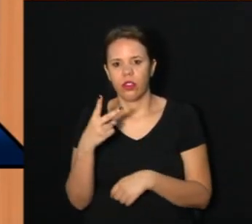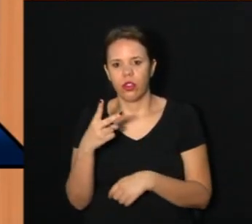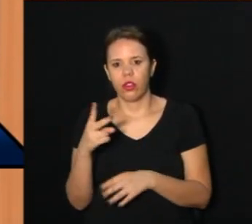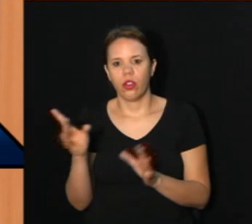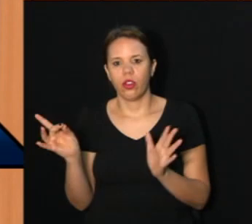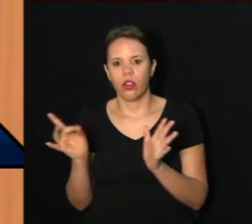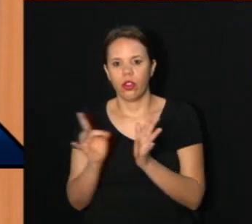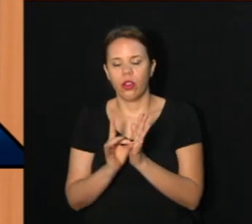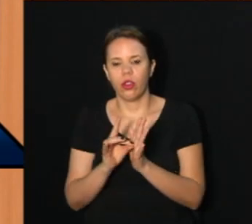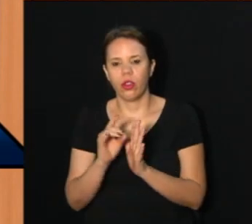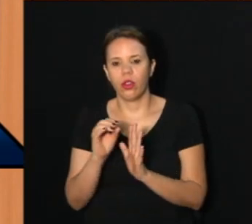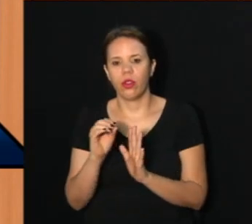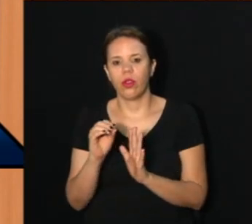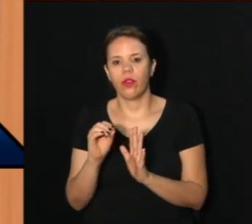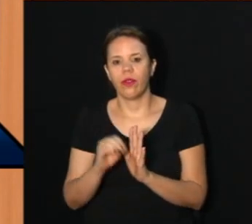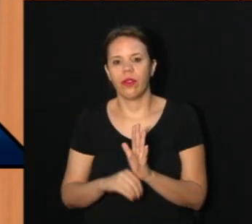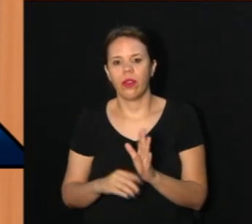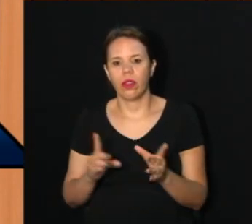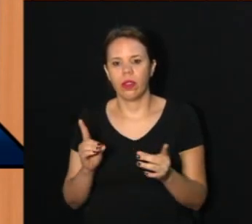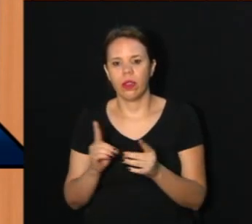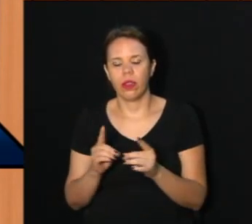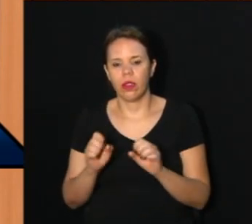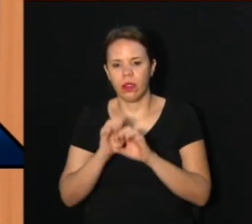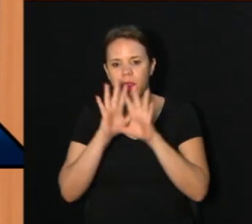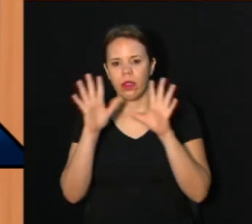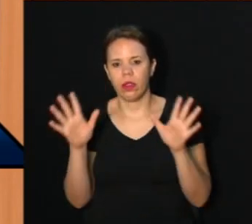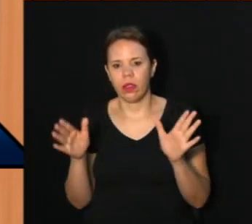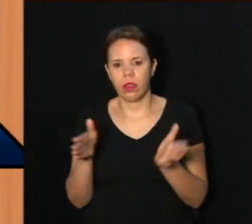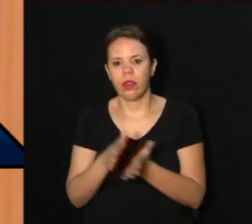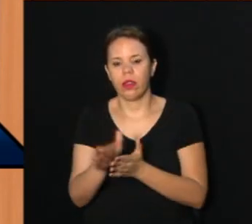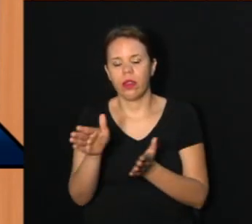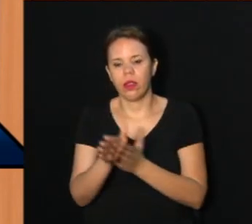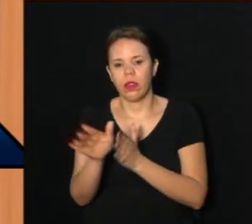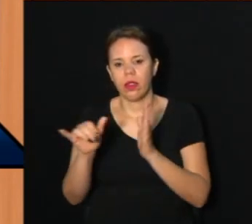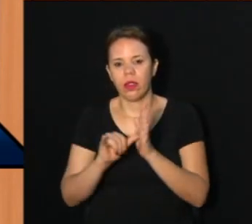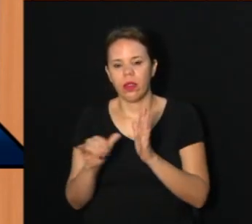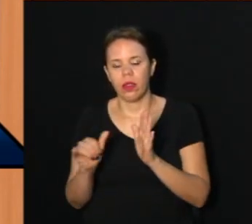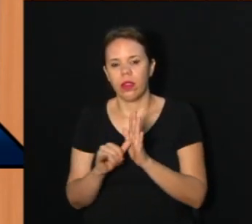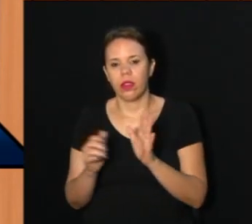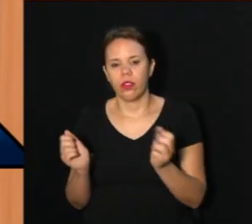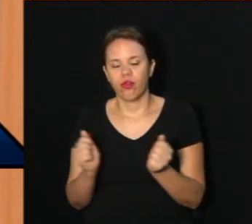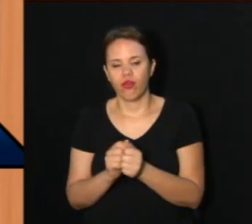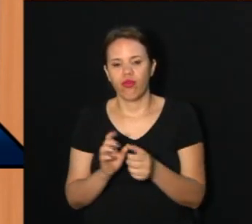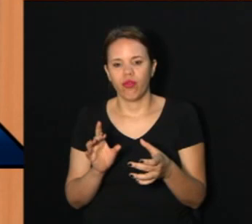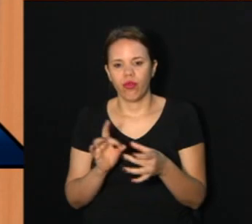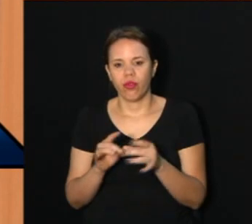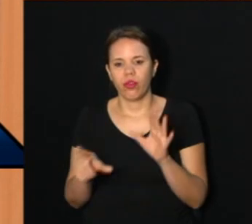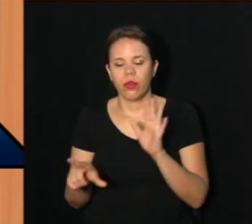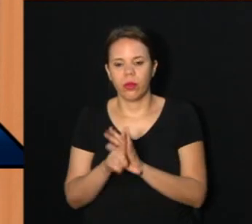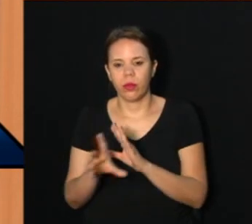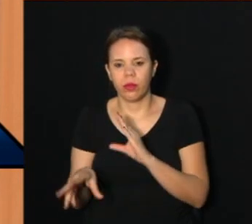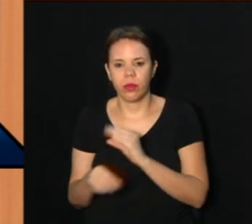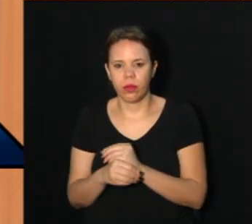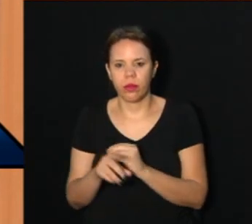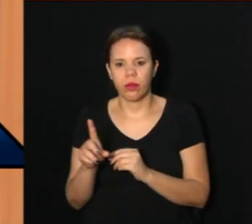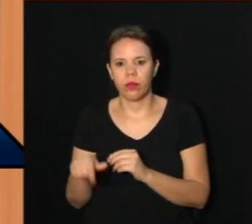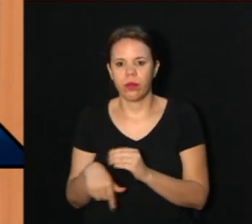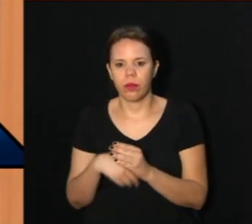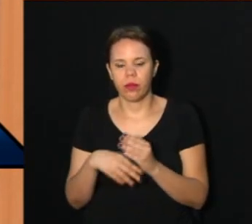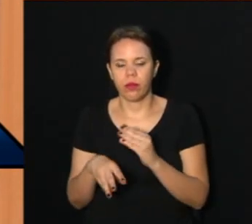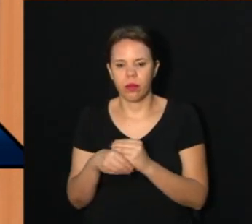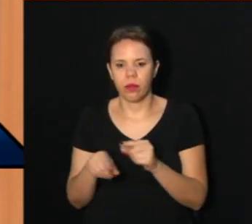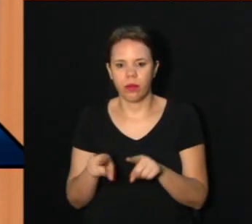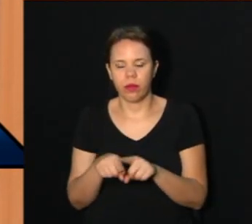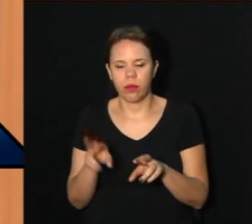ofícios. Atendendo ao princípio da transparência e da publicidade, juntei ao projeto de lei complementar, faz parte integrante